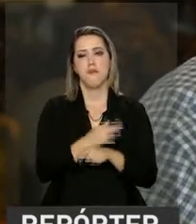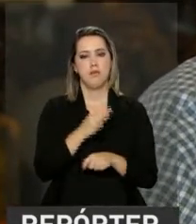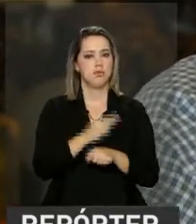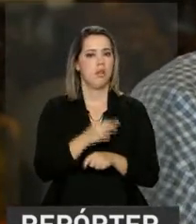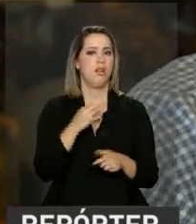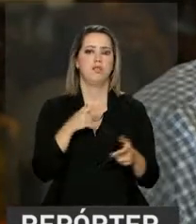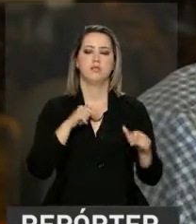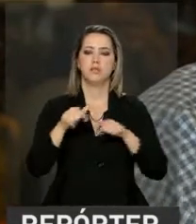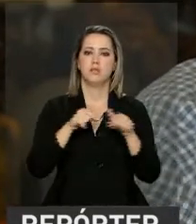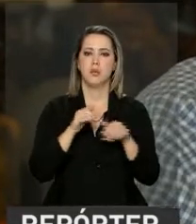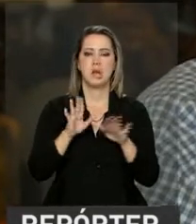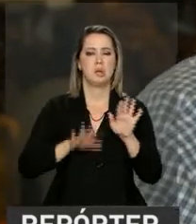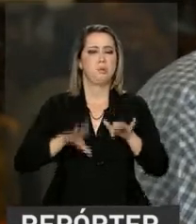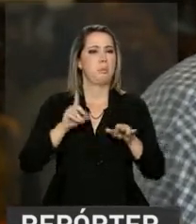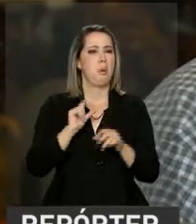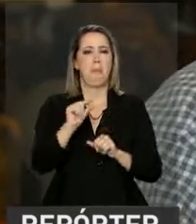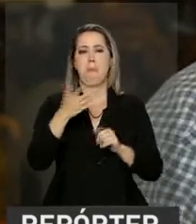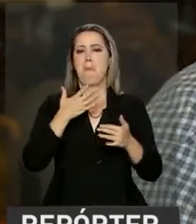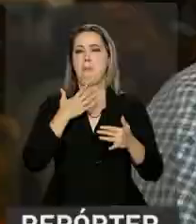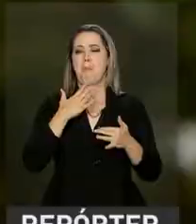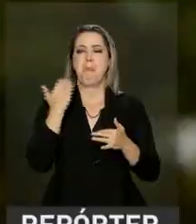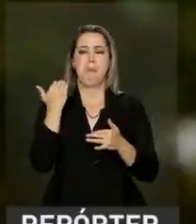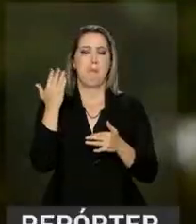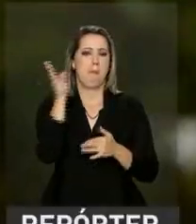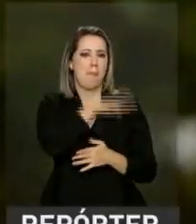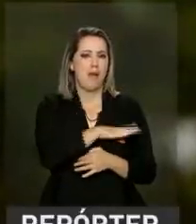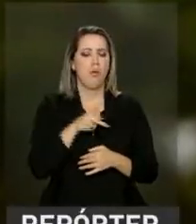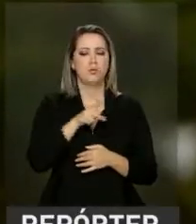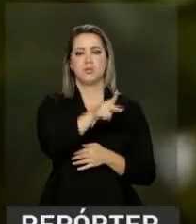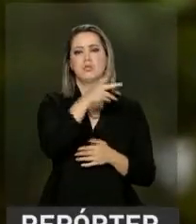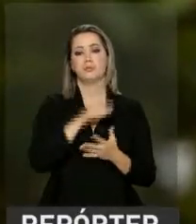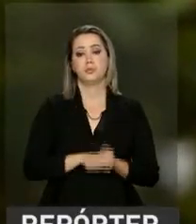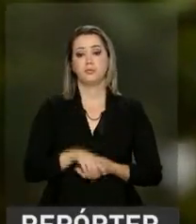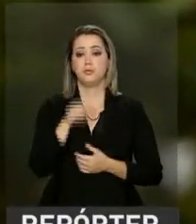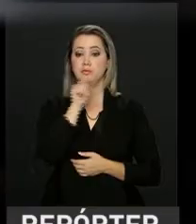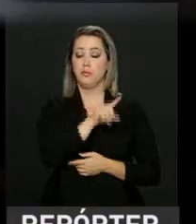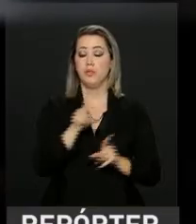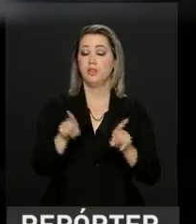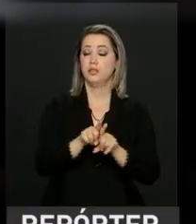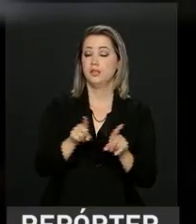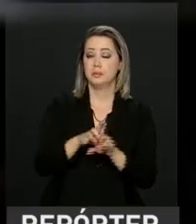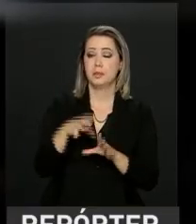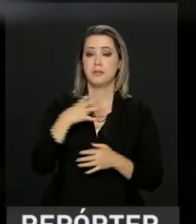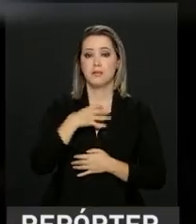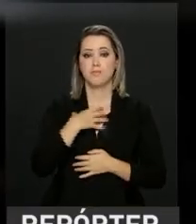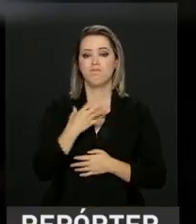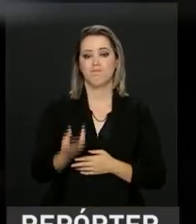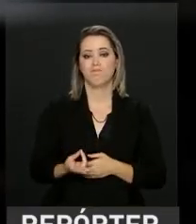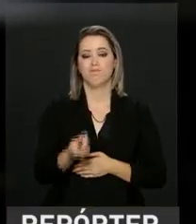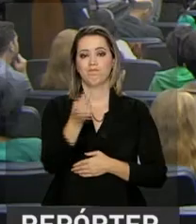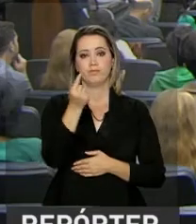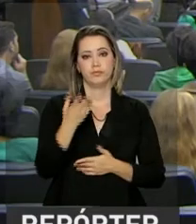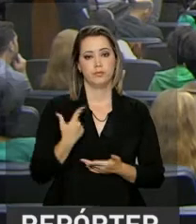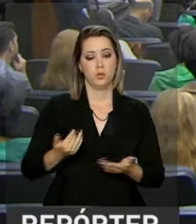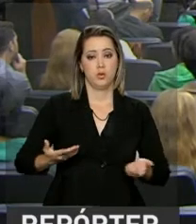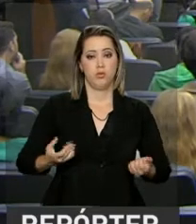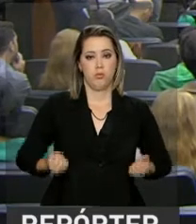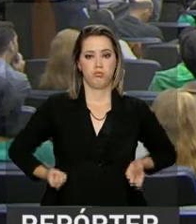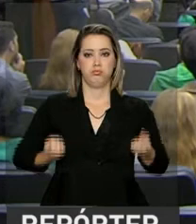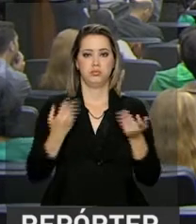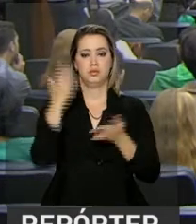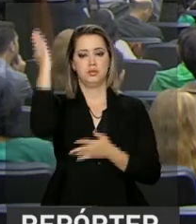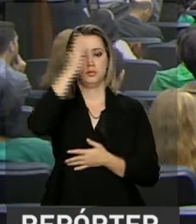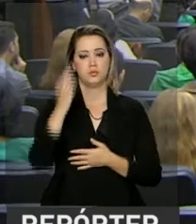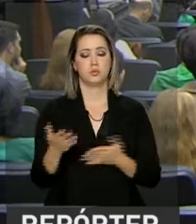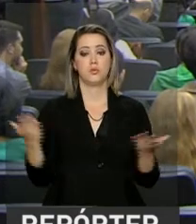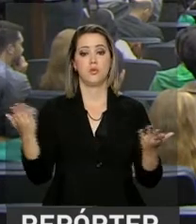qualquer coisinha já me sentia mal, me sentia muito cansado. Prejuízo que é sentido também nos cofres da saúde do Brasil. No aniversário do